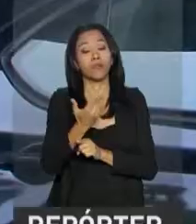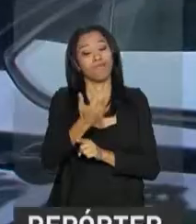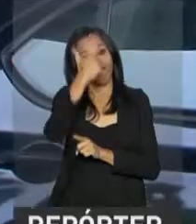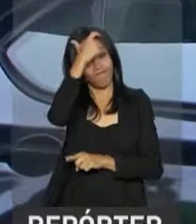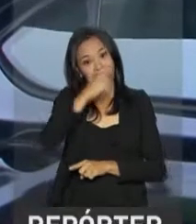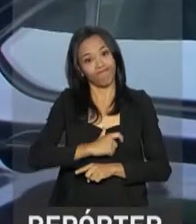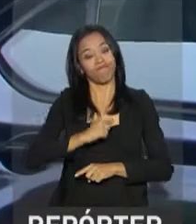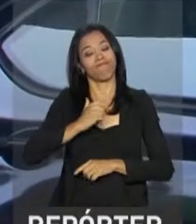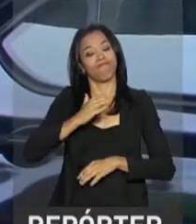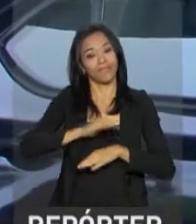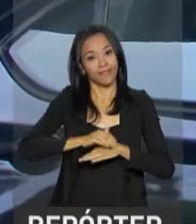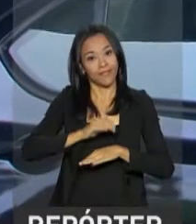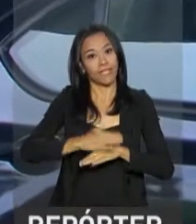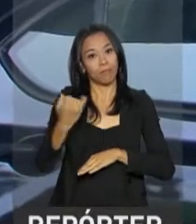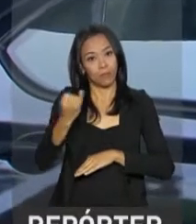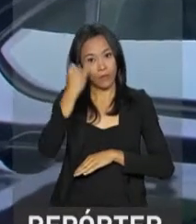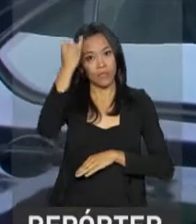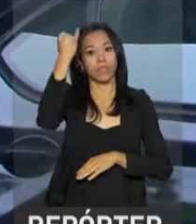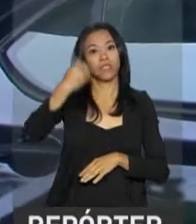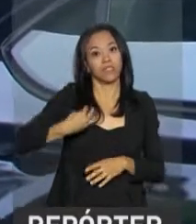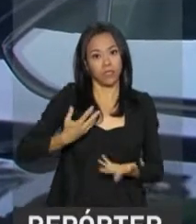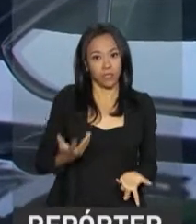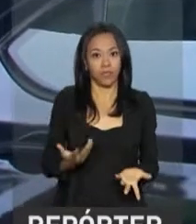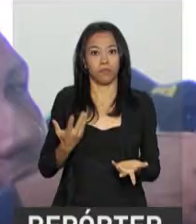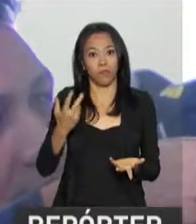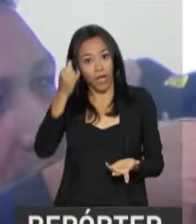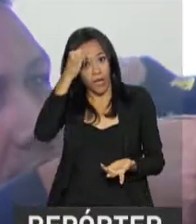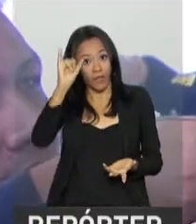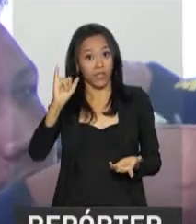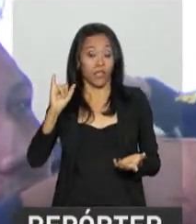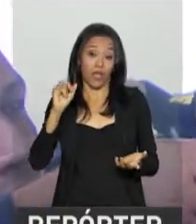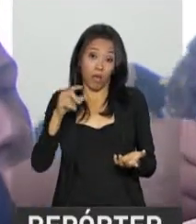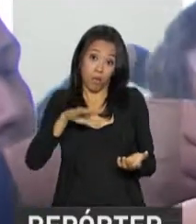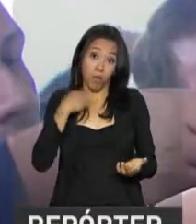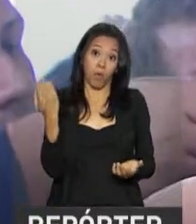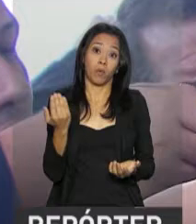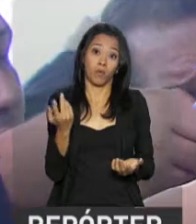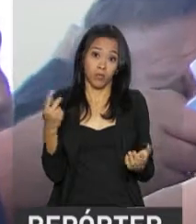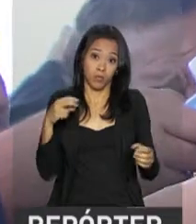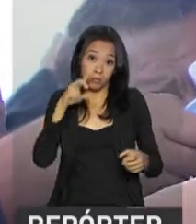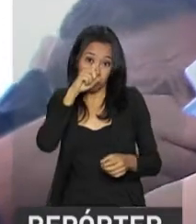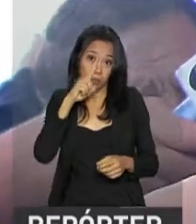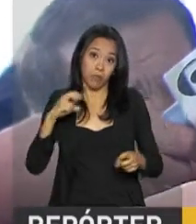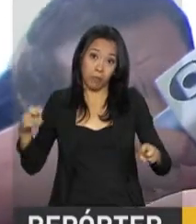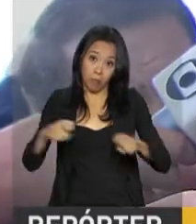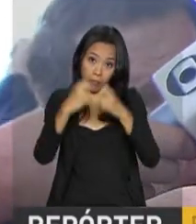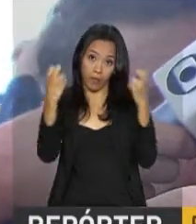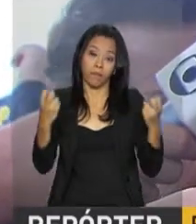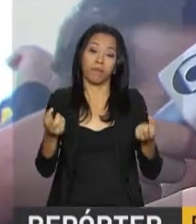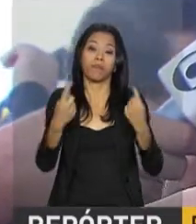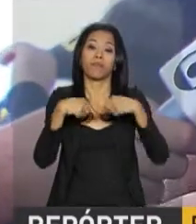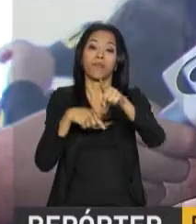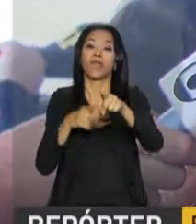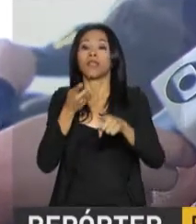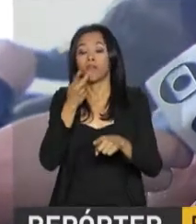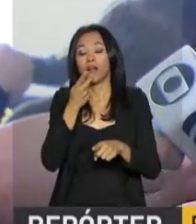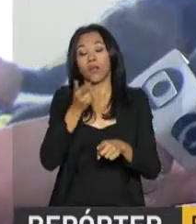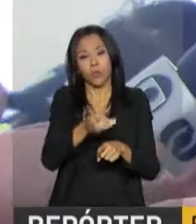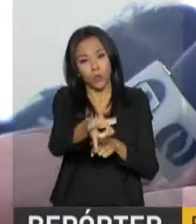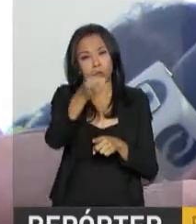para evitar acidentes e mortes nas rodovias a uma redução significativa porém um número continua alarmante